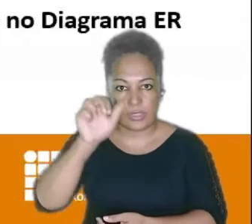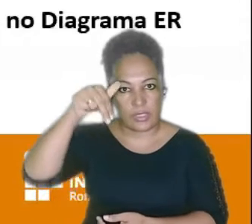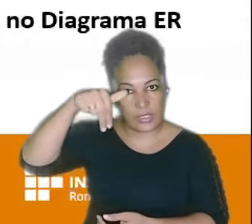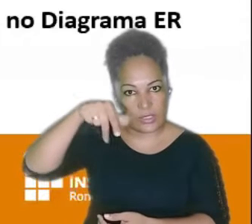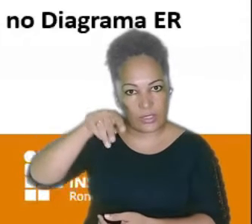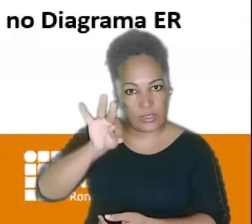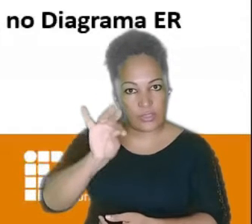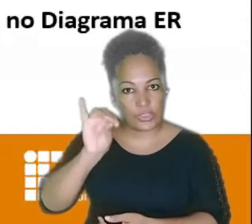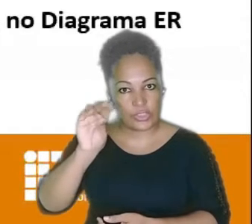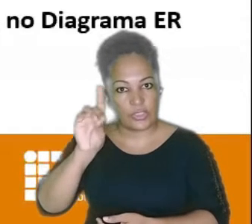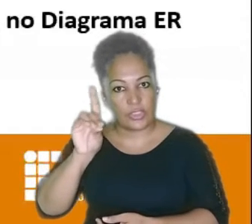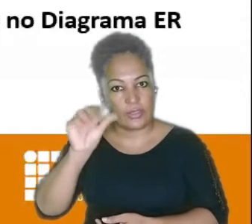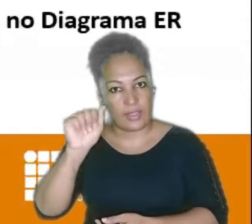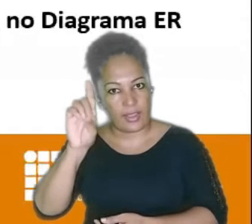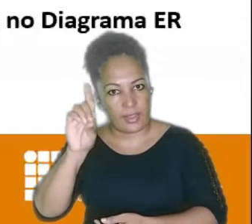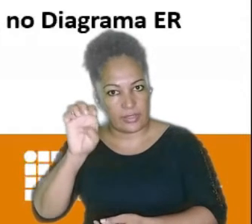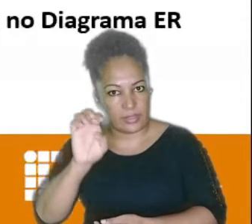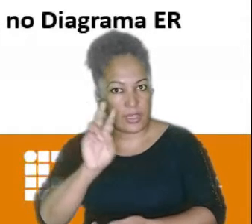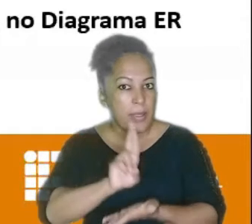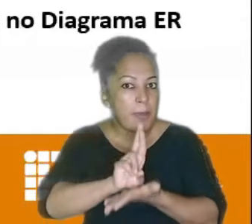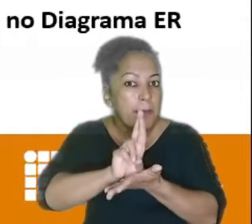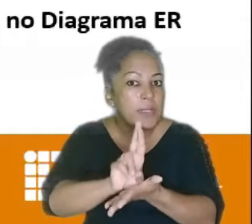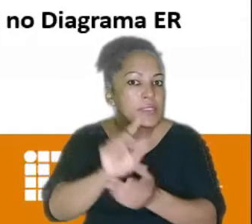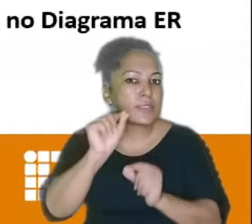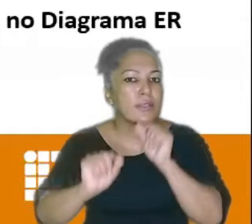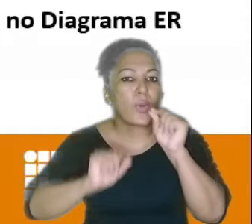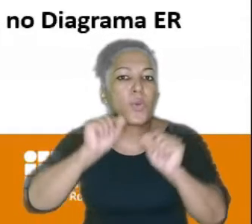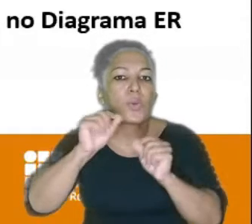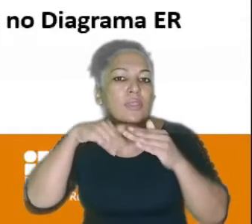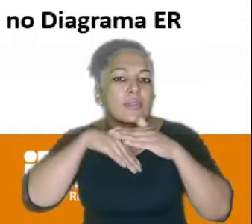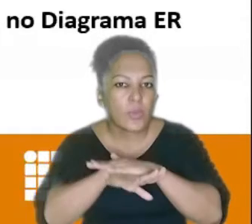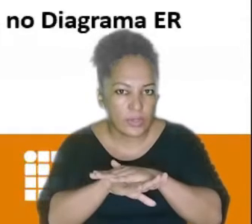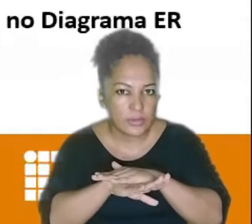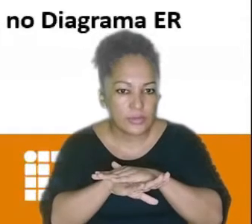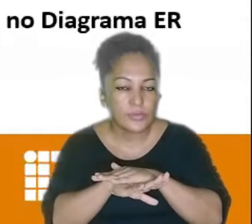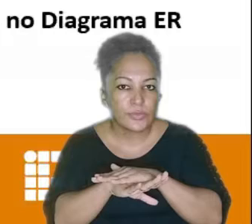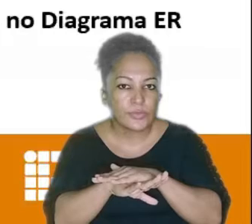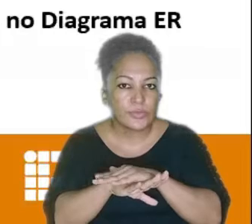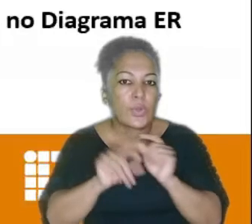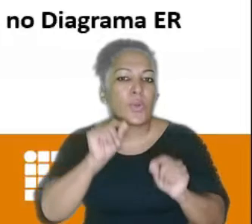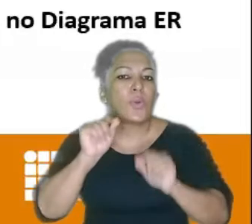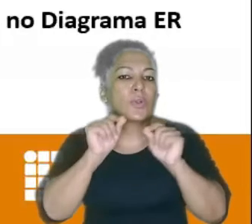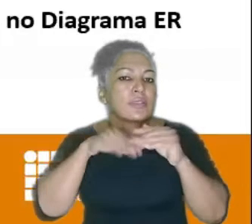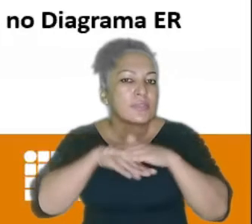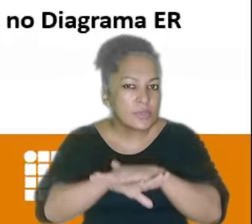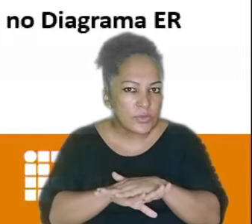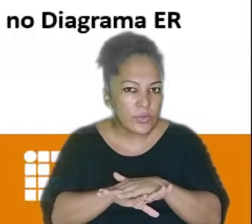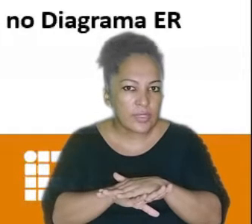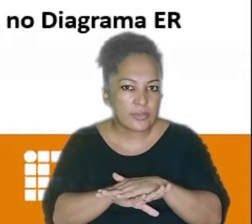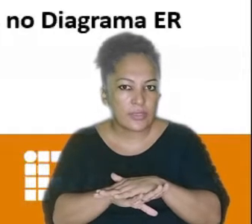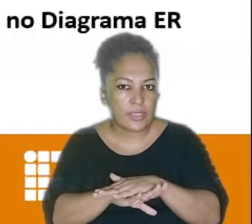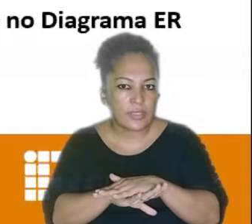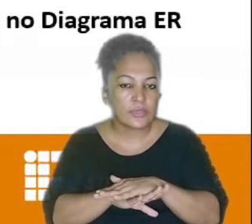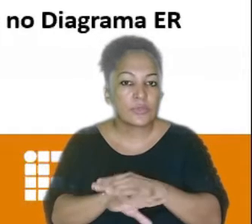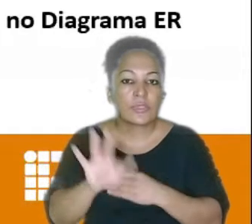dela, normalmente é um substantivo que representa o que está sendo armazenado. No caso aqui, o que está sendo